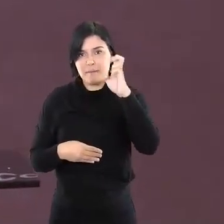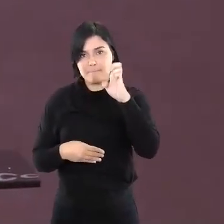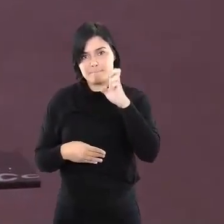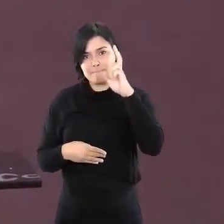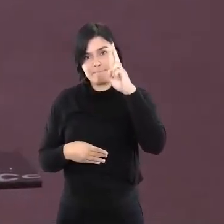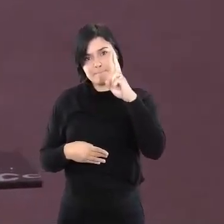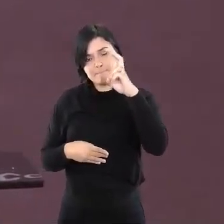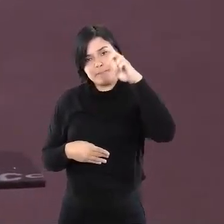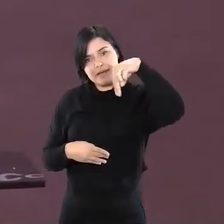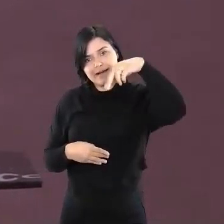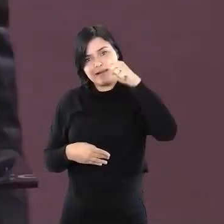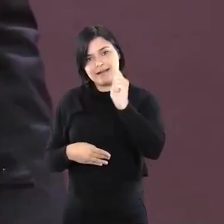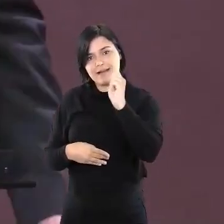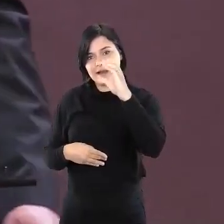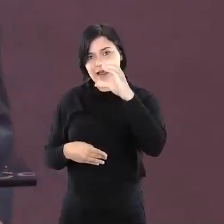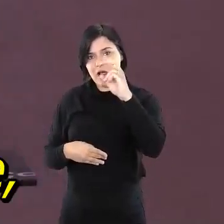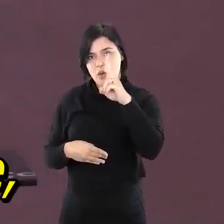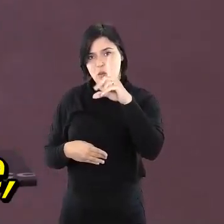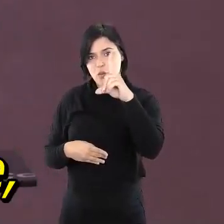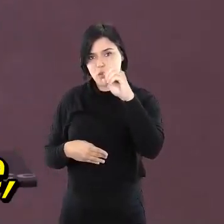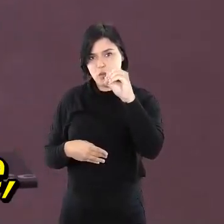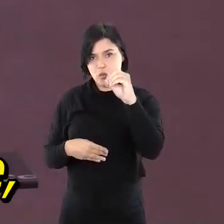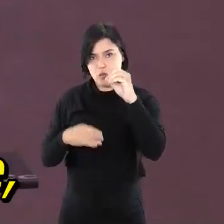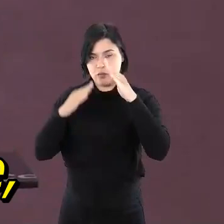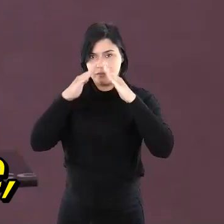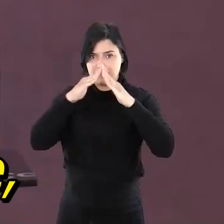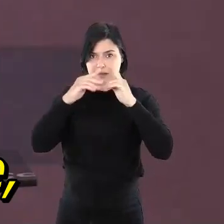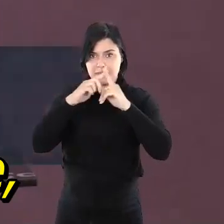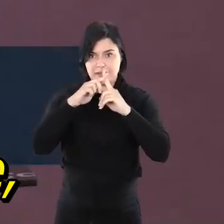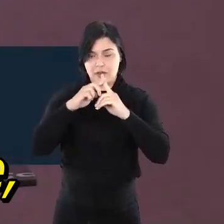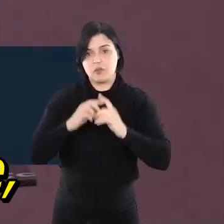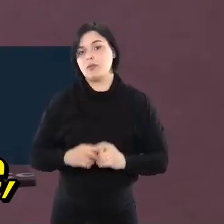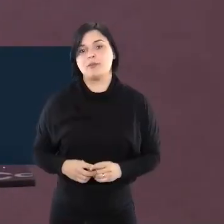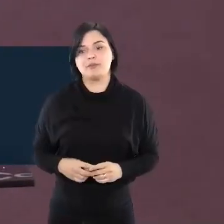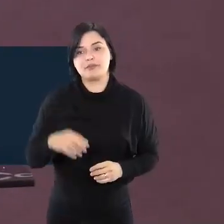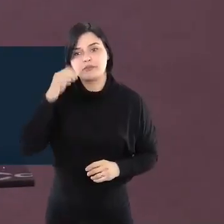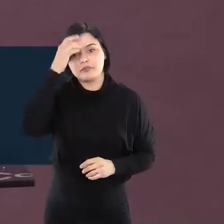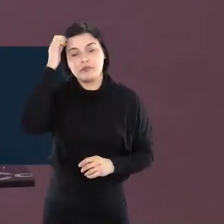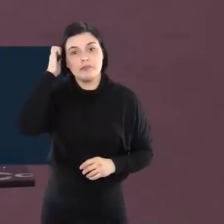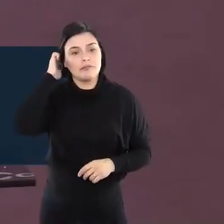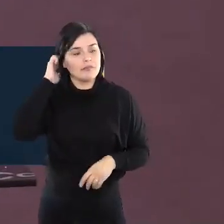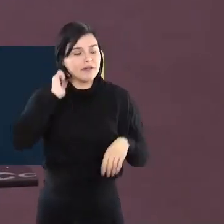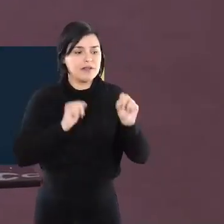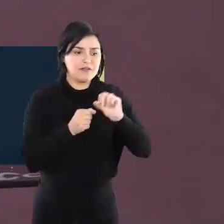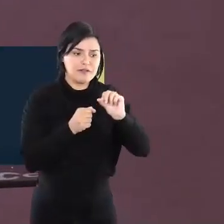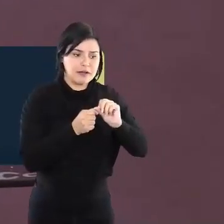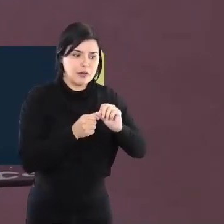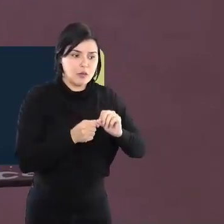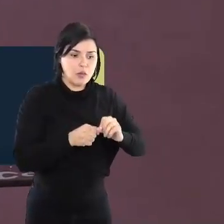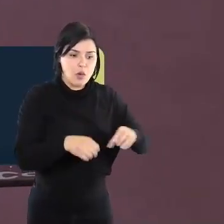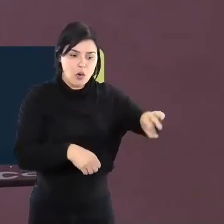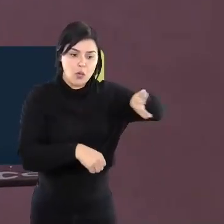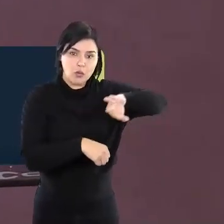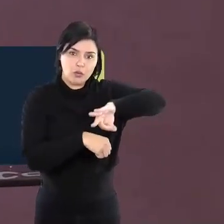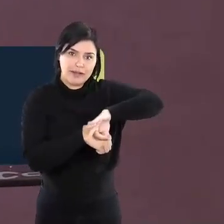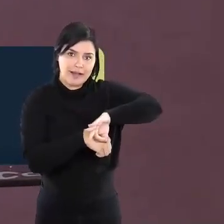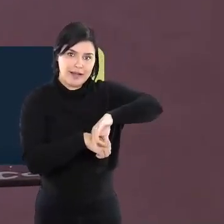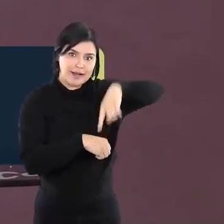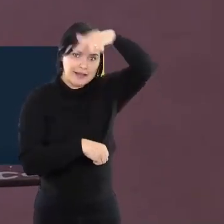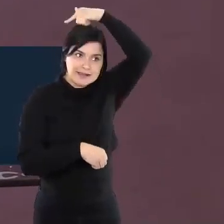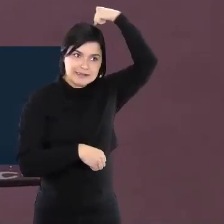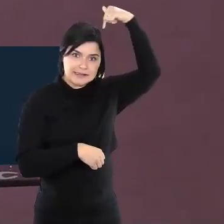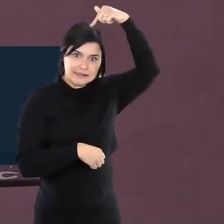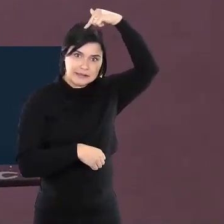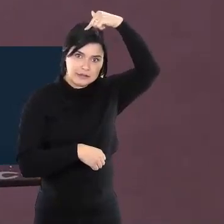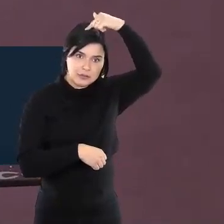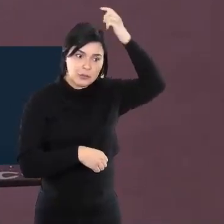no versículo 8, diz assim: e me farão um santuário para que eu possa habitar no meio